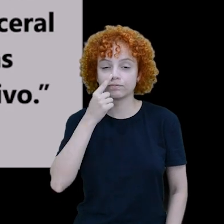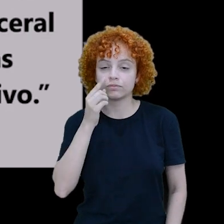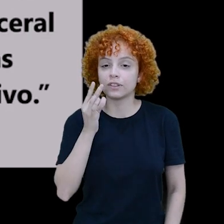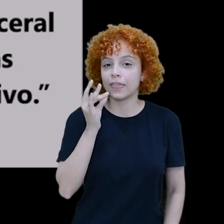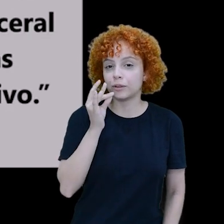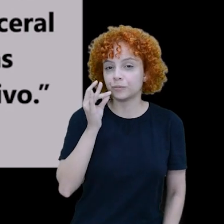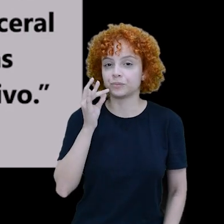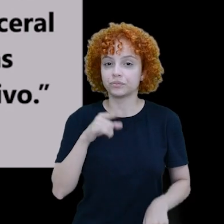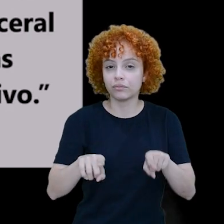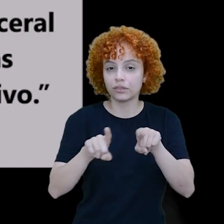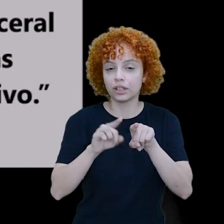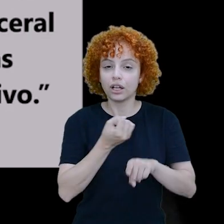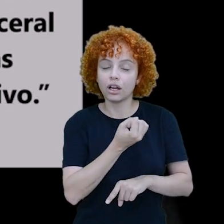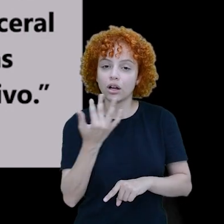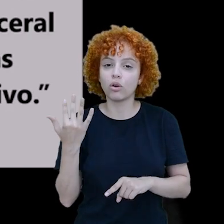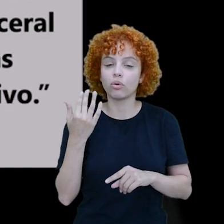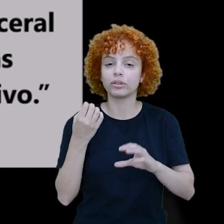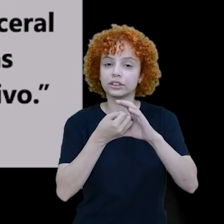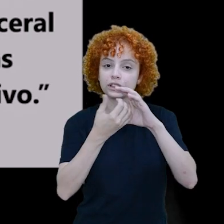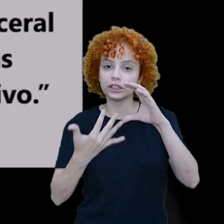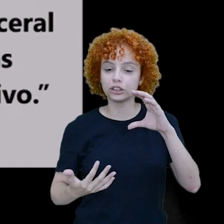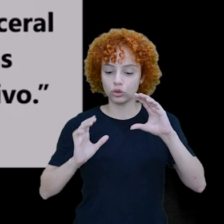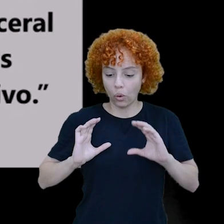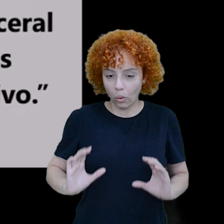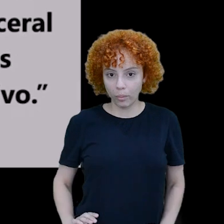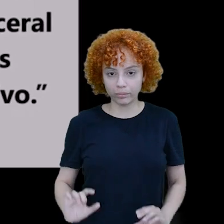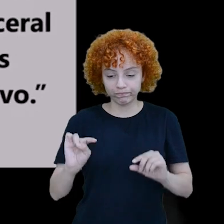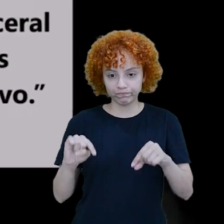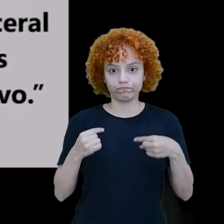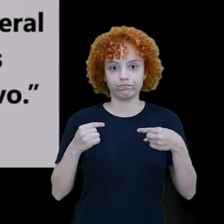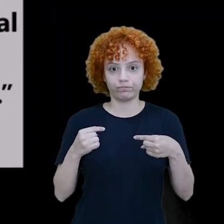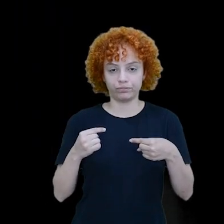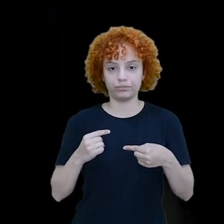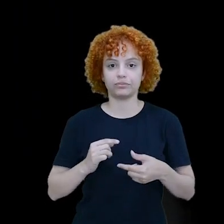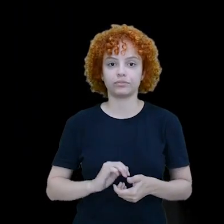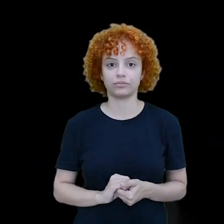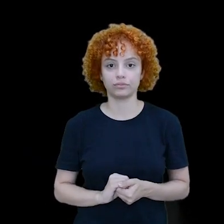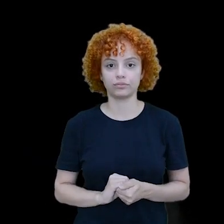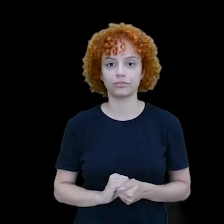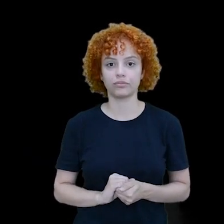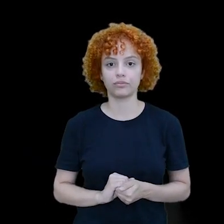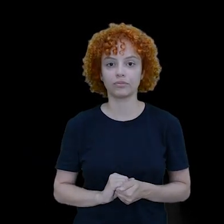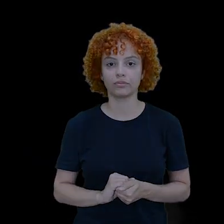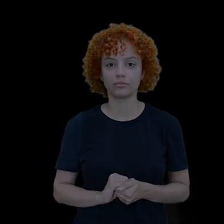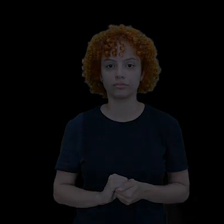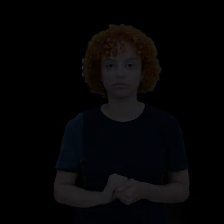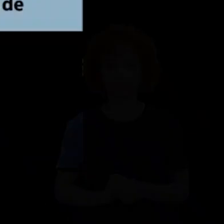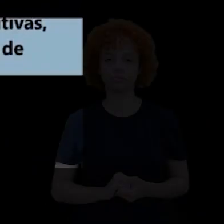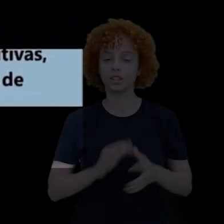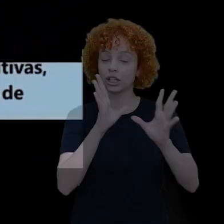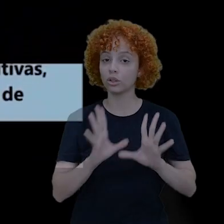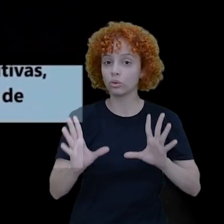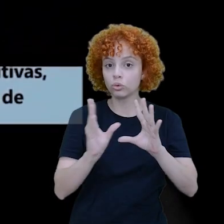visceral, olfação e gustação, e com alguns aspectos de comportamento instintivo. Em